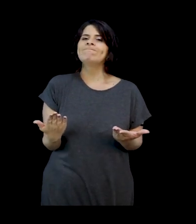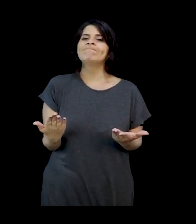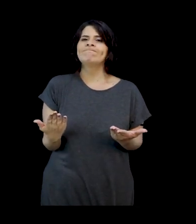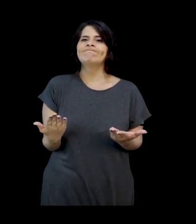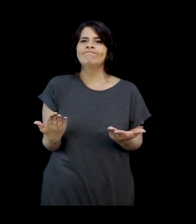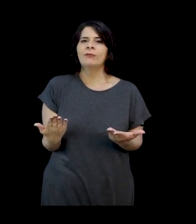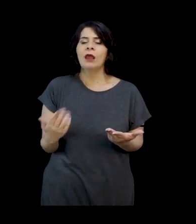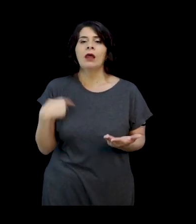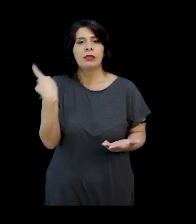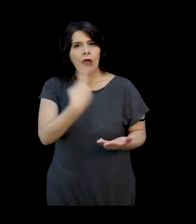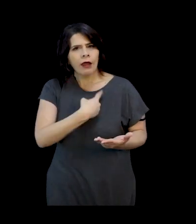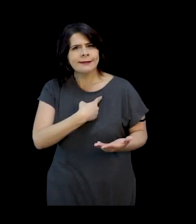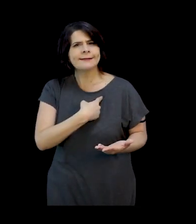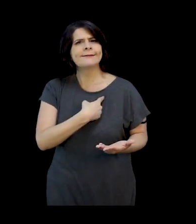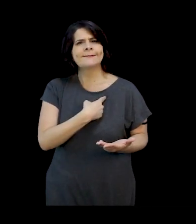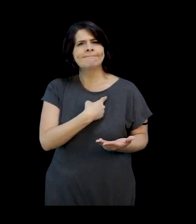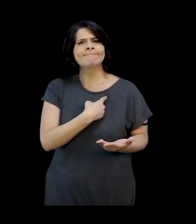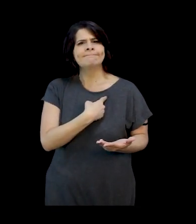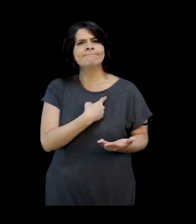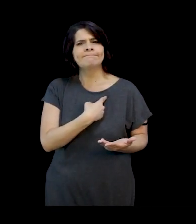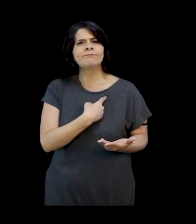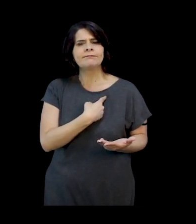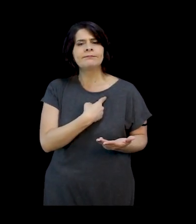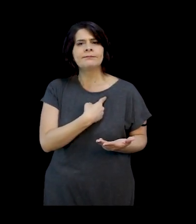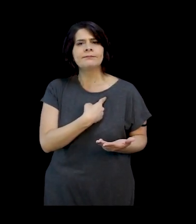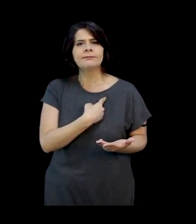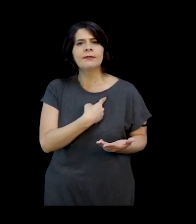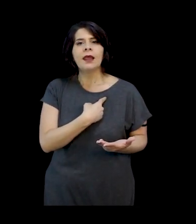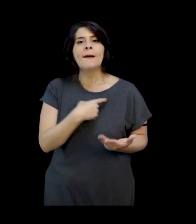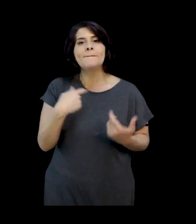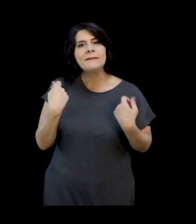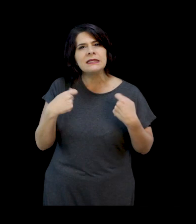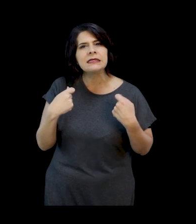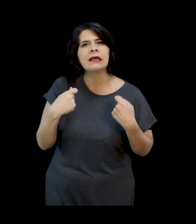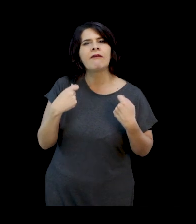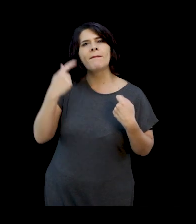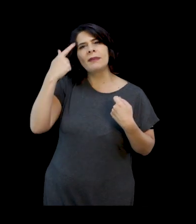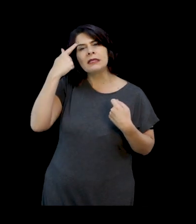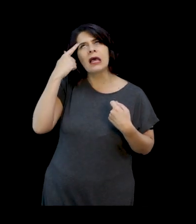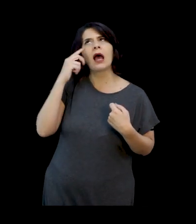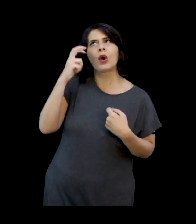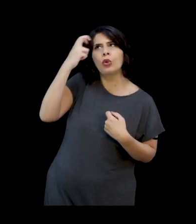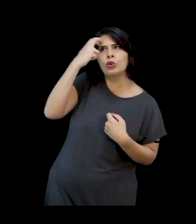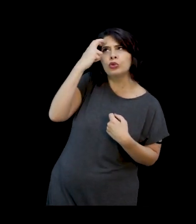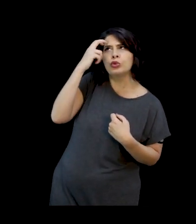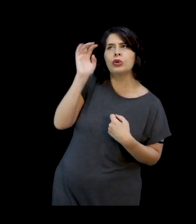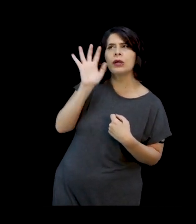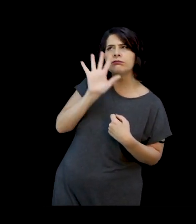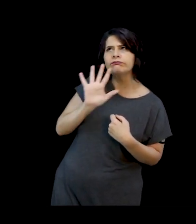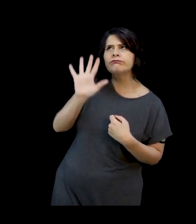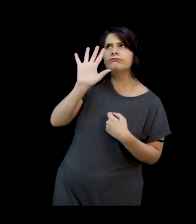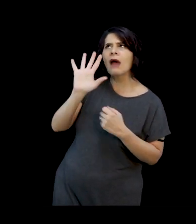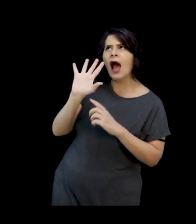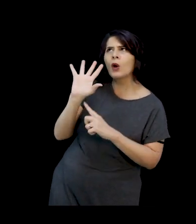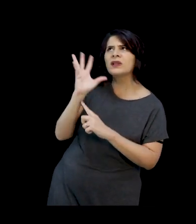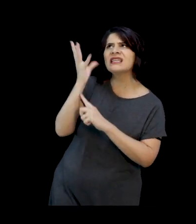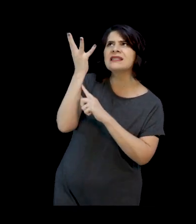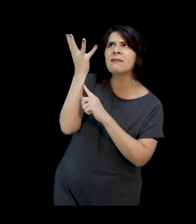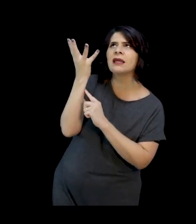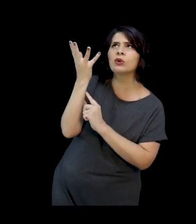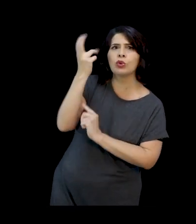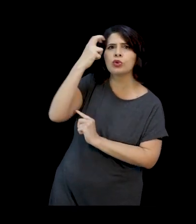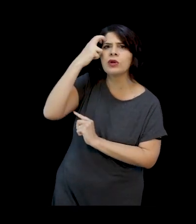uma forma de lidar, uma aproximação em relação ao fenômeno cultural, que